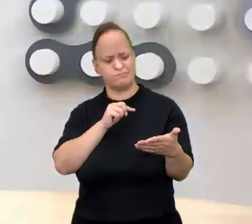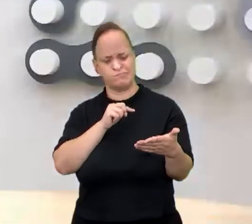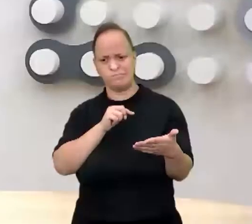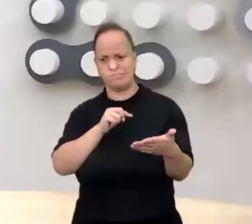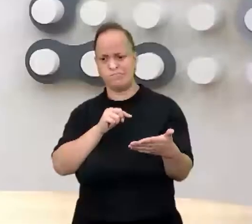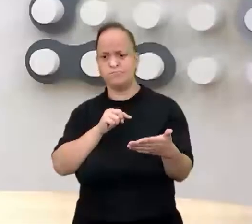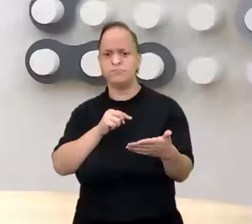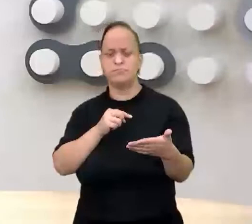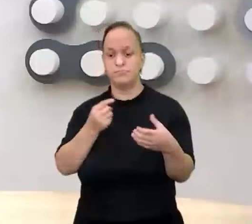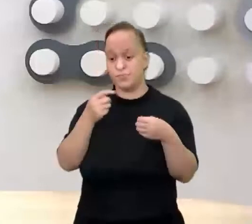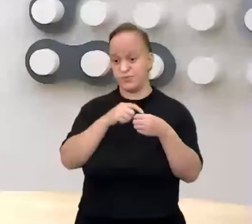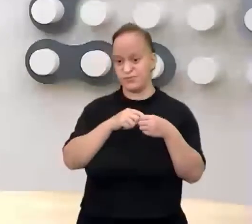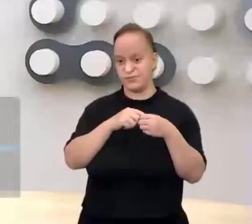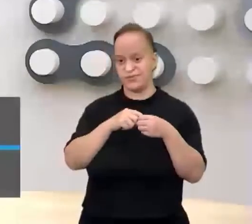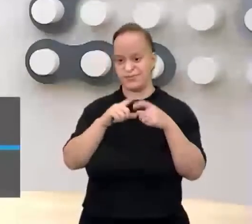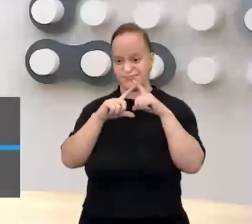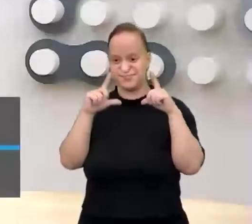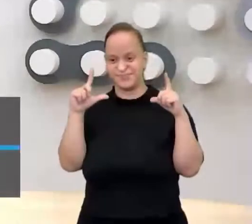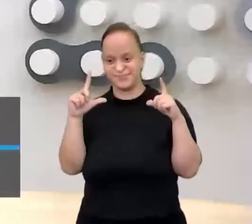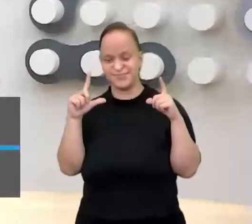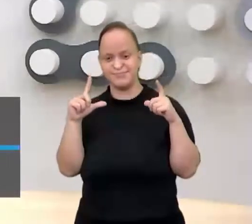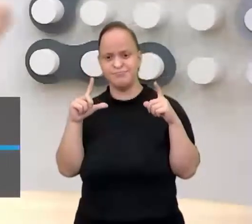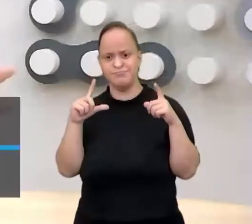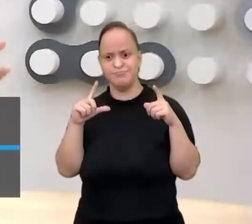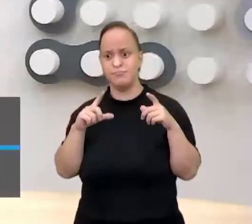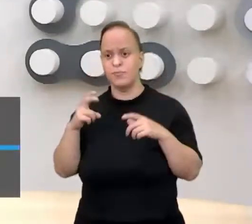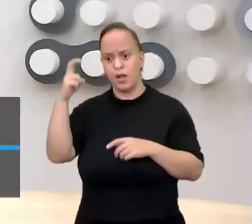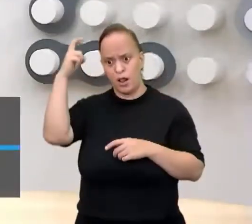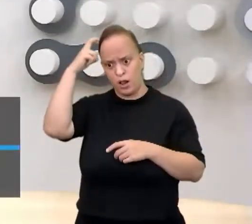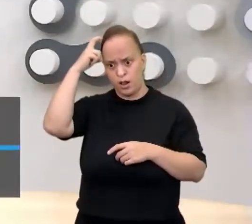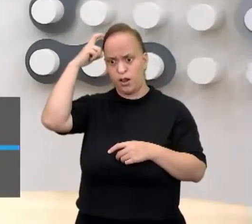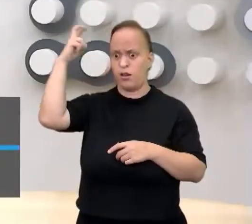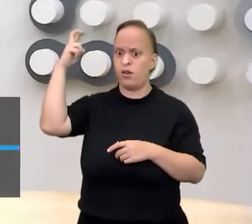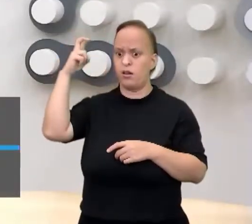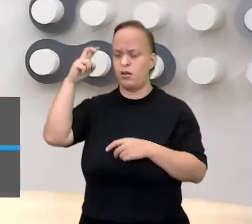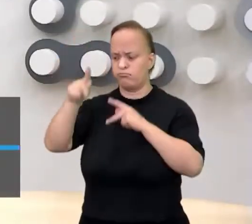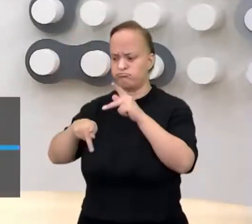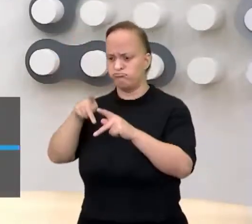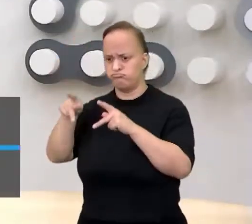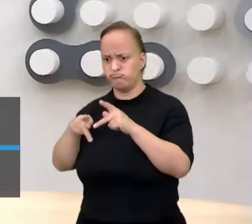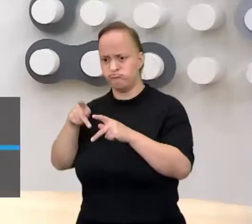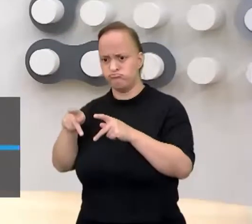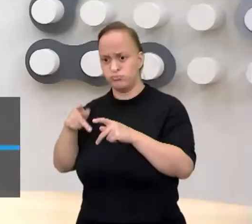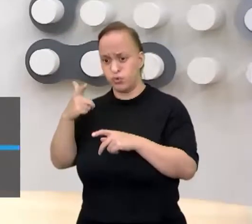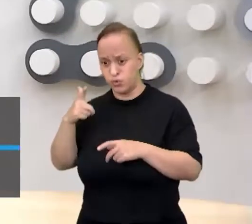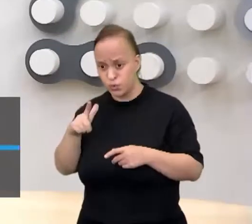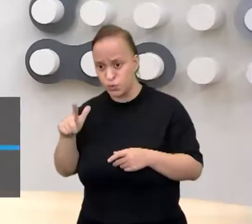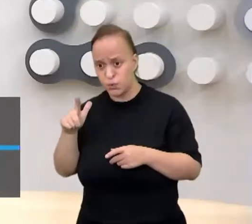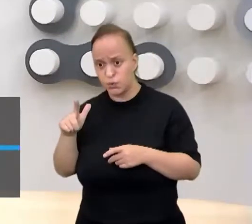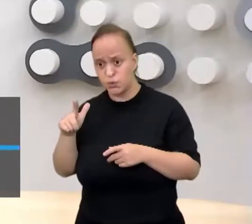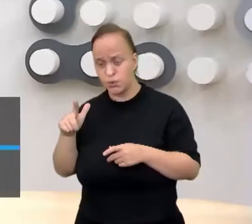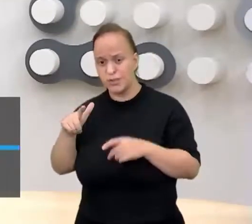Às vezes podem voltar para mim. Em vez de promover a cultura dos outros povos, era uma feira que servia para